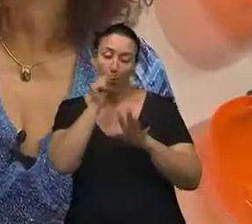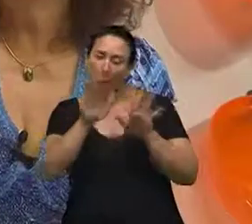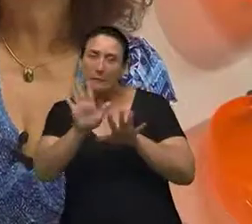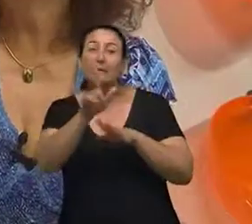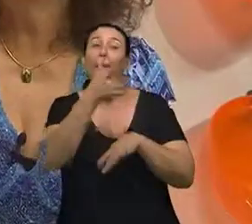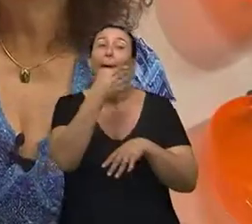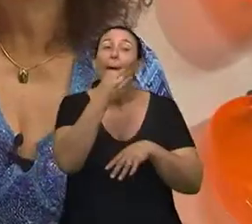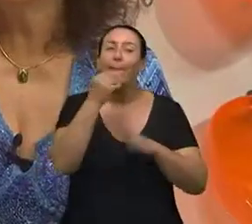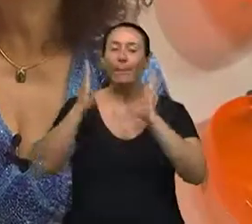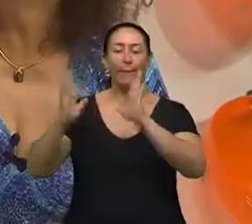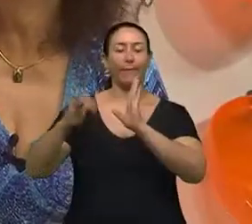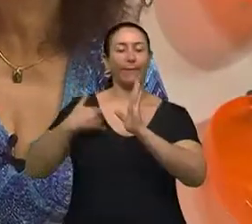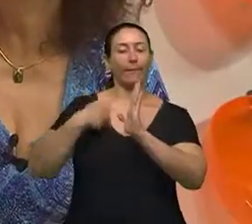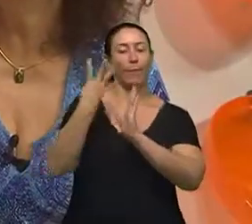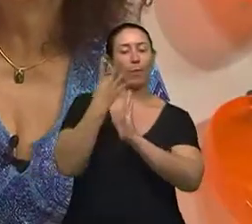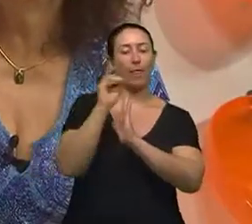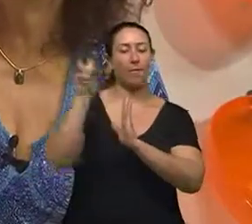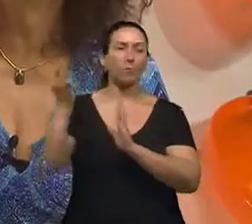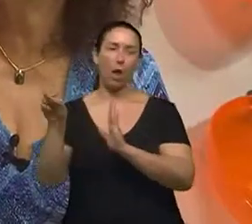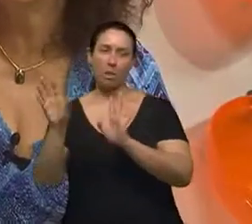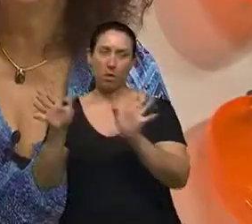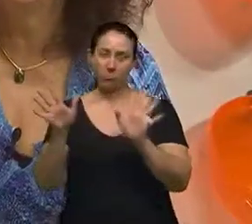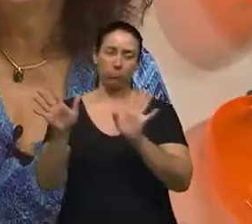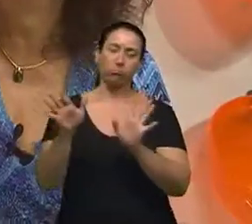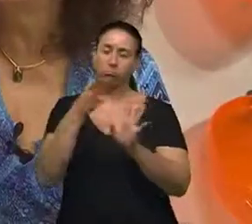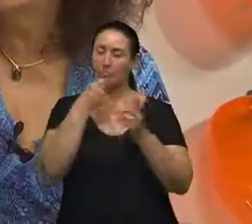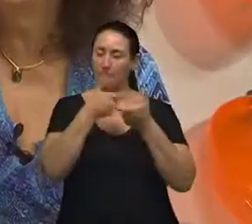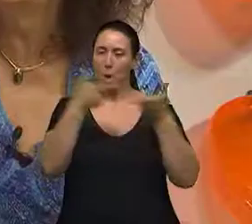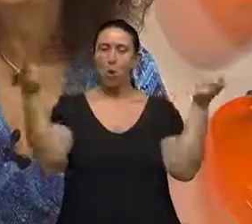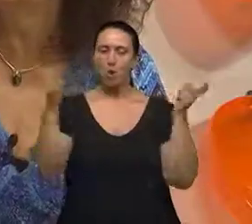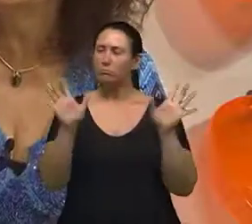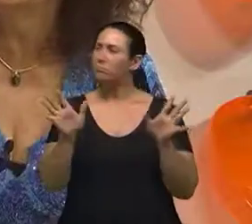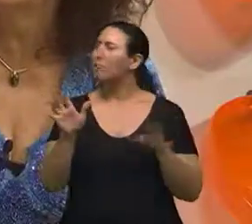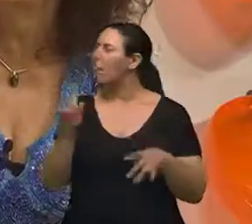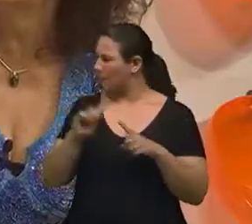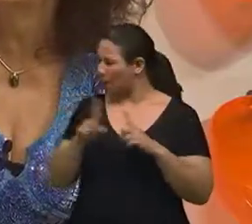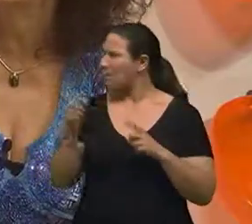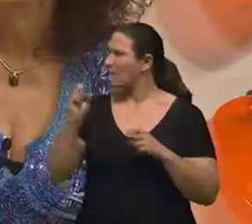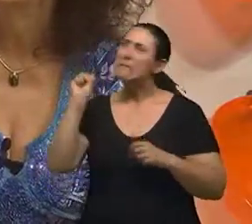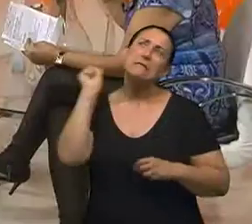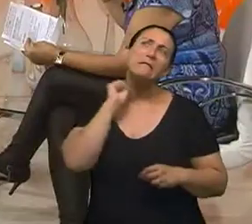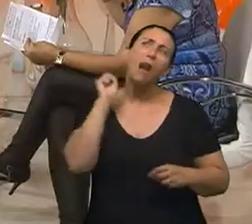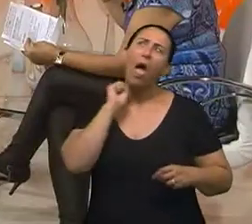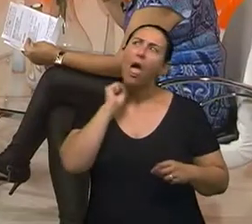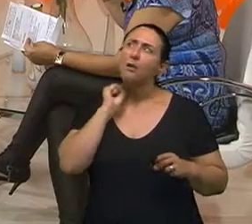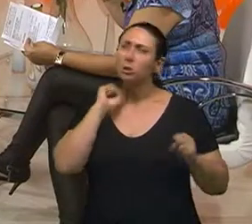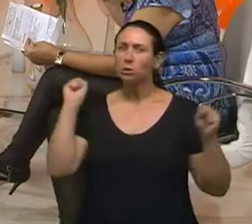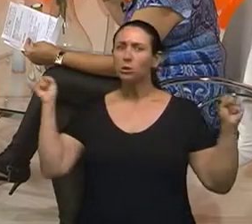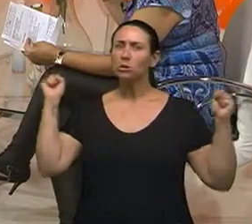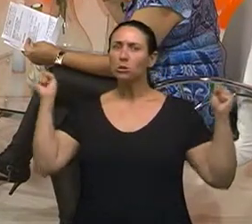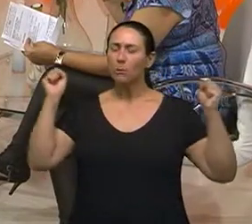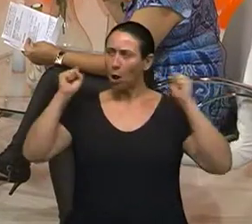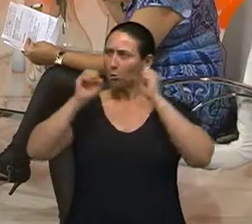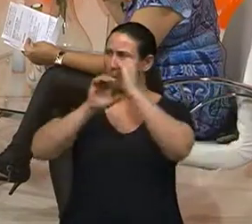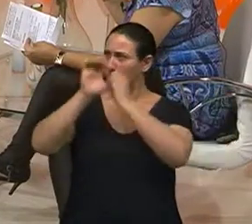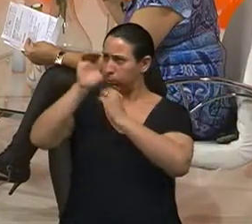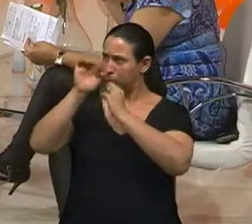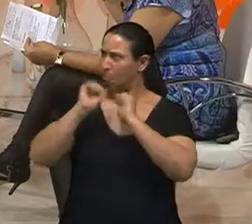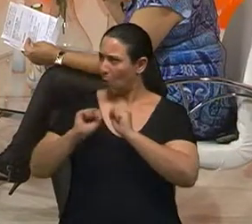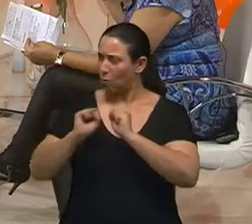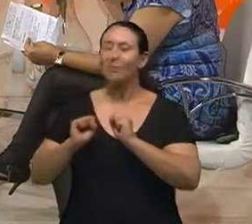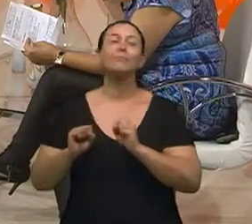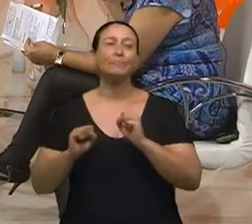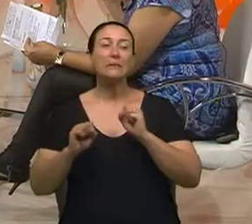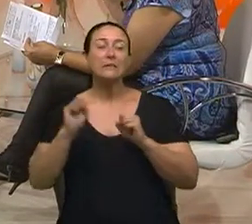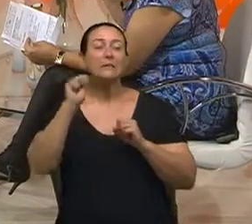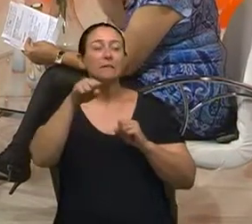esse descolamento de retina, eu já ouvi muito falar assim, um estresse elevado pode dar isso? O seroso, o descolamento seroso central